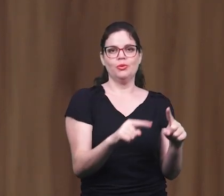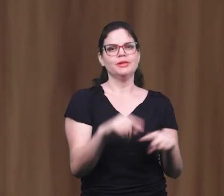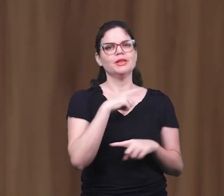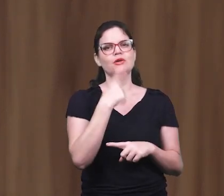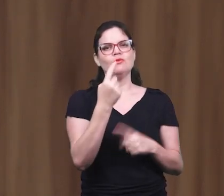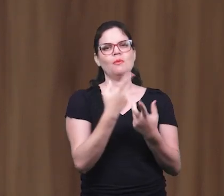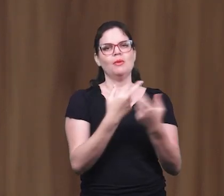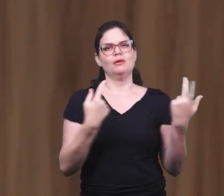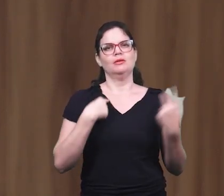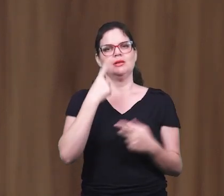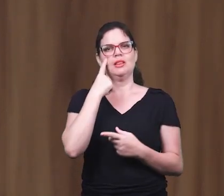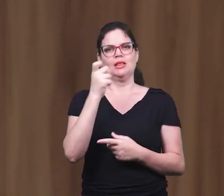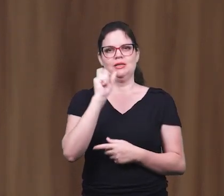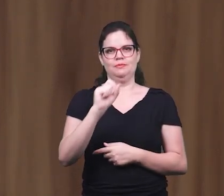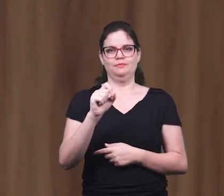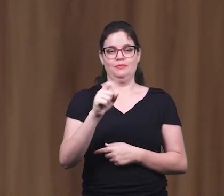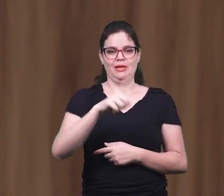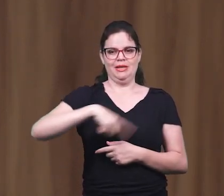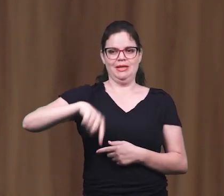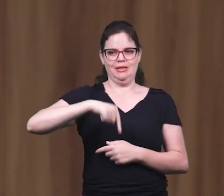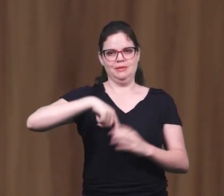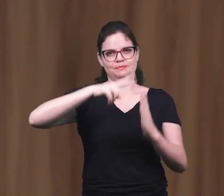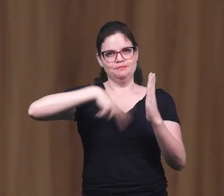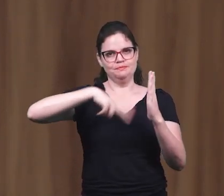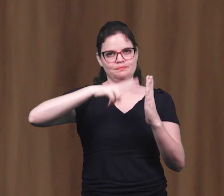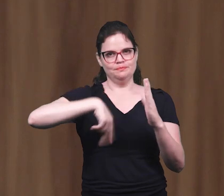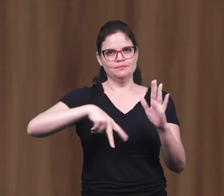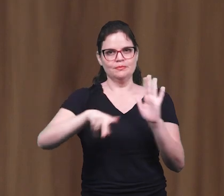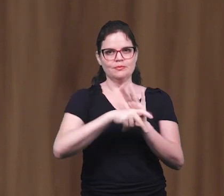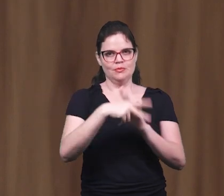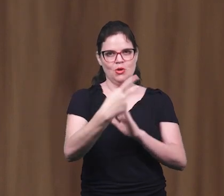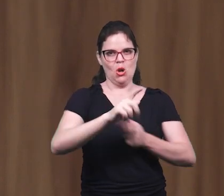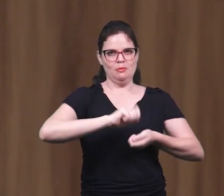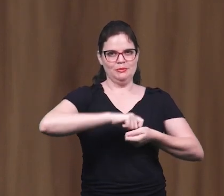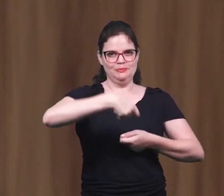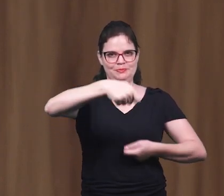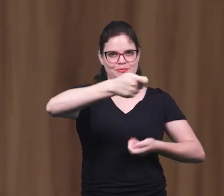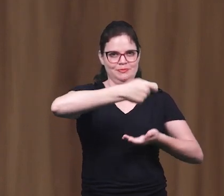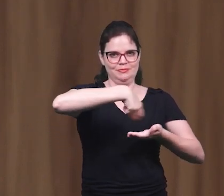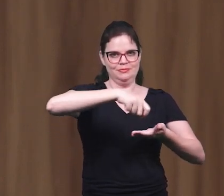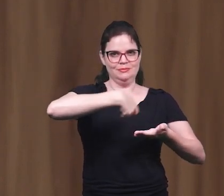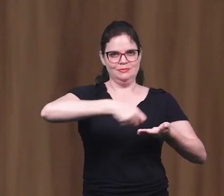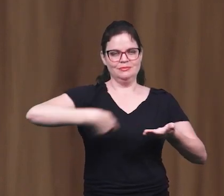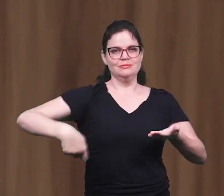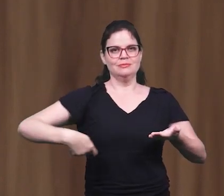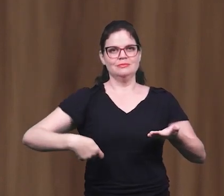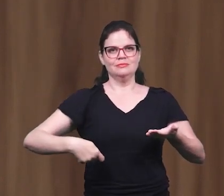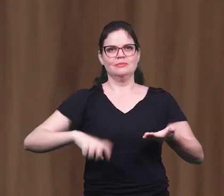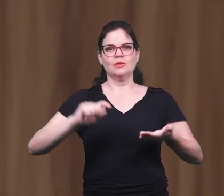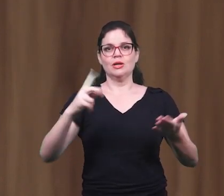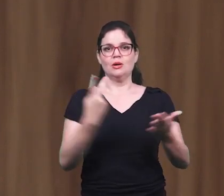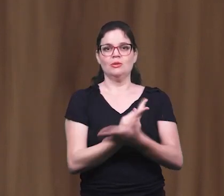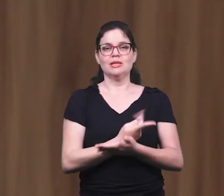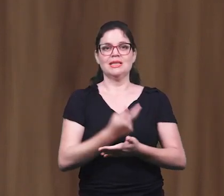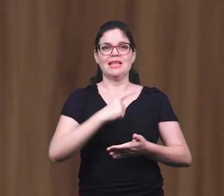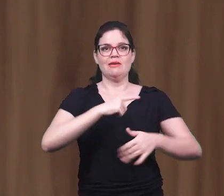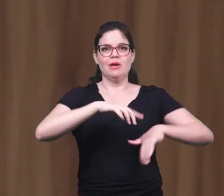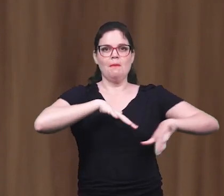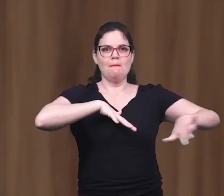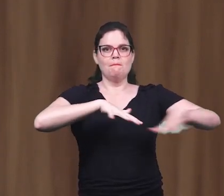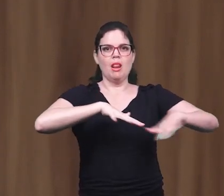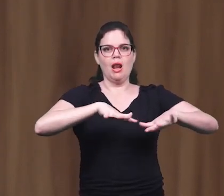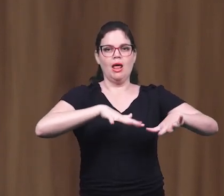pastor Luiz, que eles estavam examinando esses escritos de Wycliffe, e no dia que eles tinham separado para isso, houve um grande